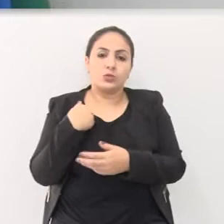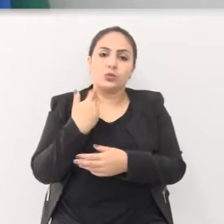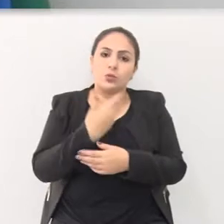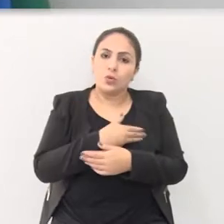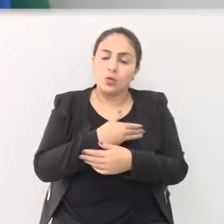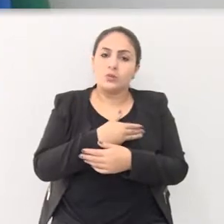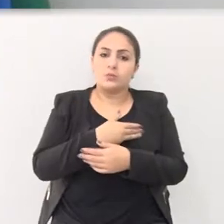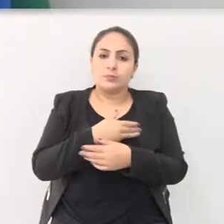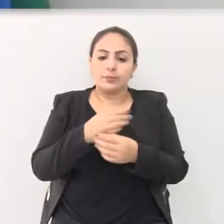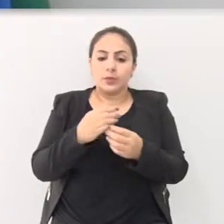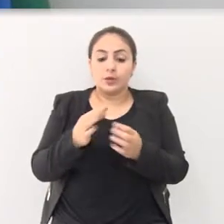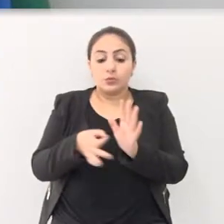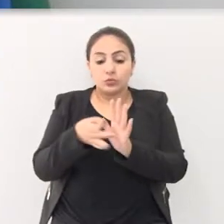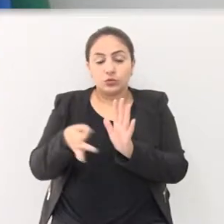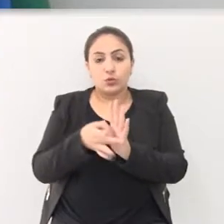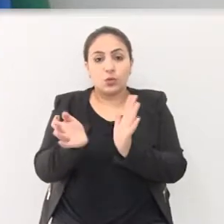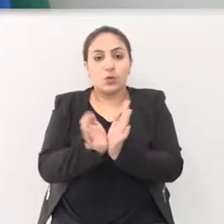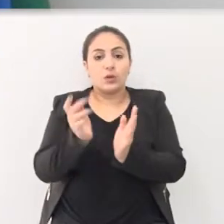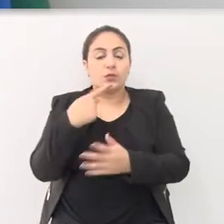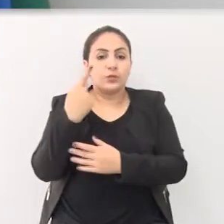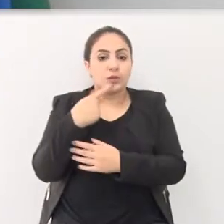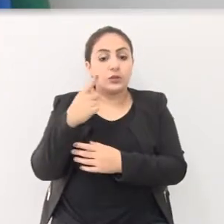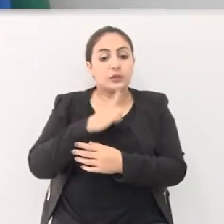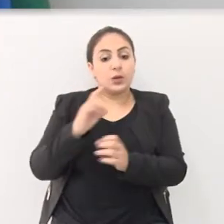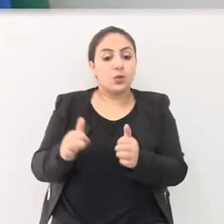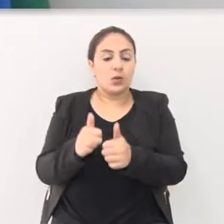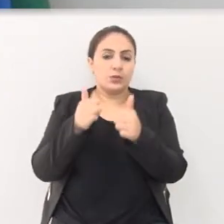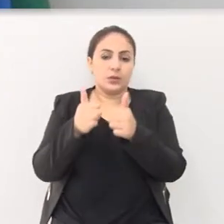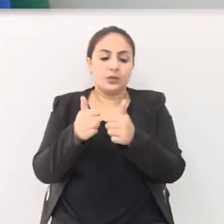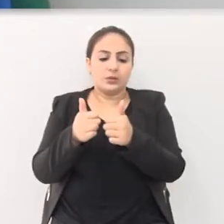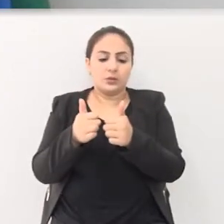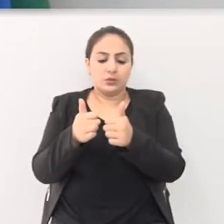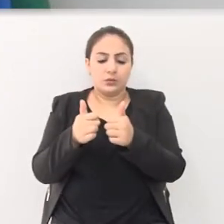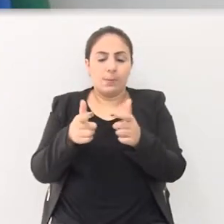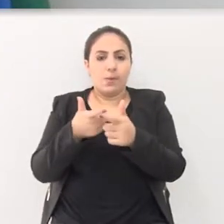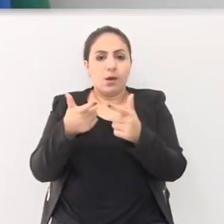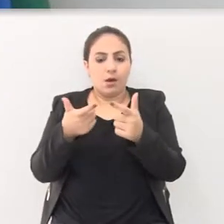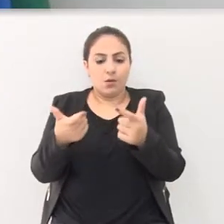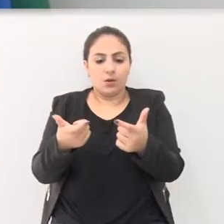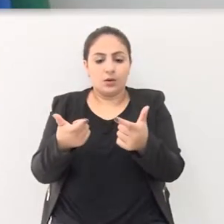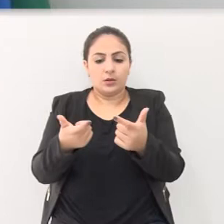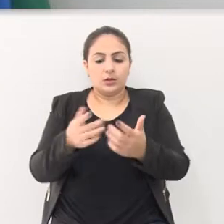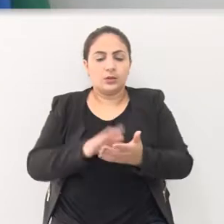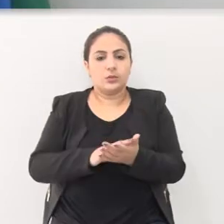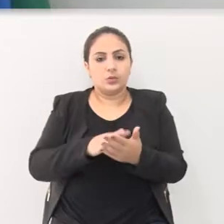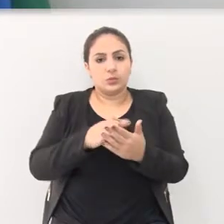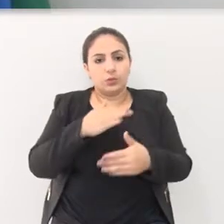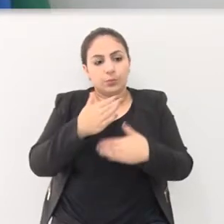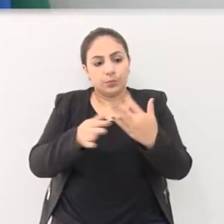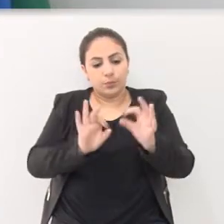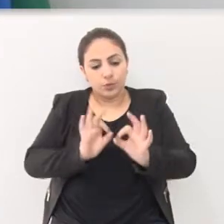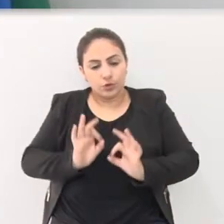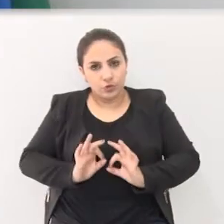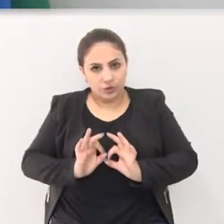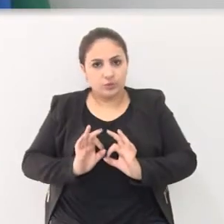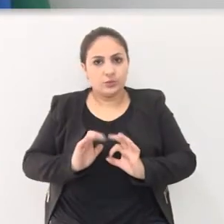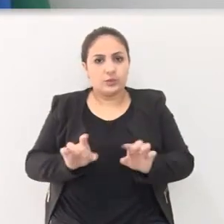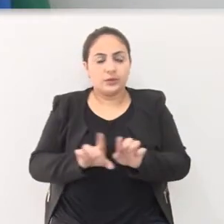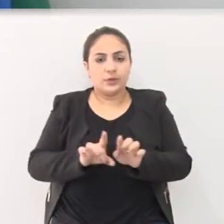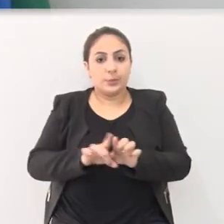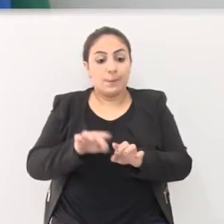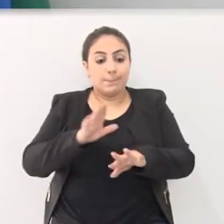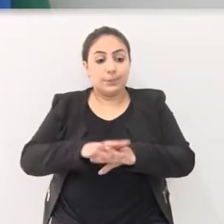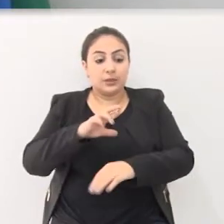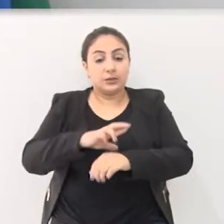gente está sugerindo isso aos colegas vereadores, né? Para nós darmos uma qualificação maior nos andamentos dos projetos aqui da casa e também